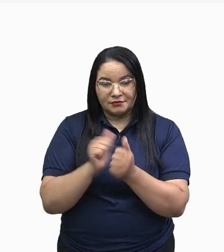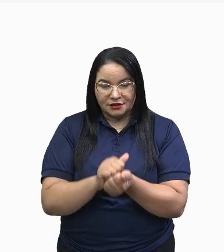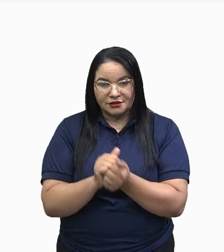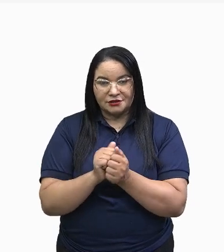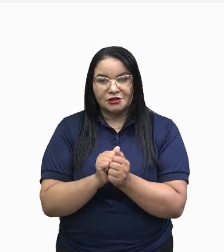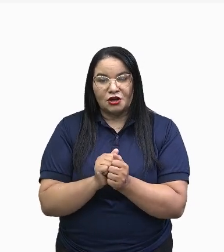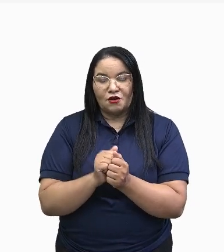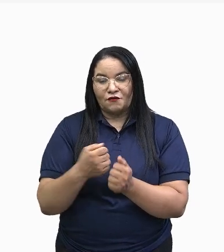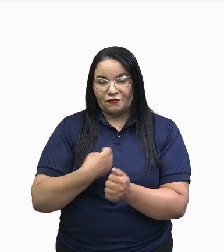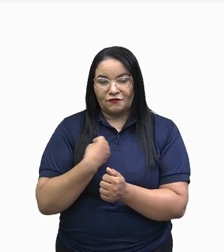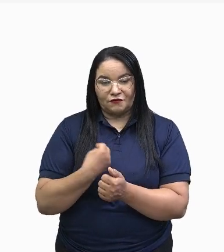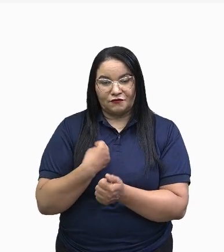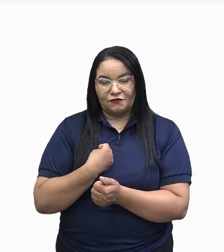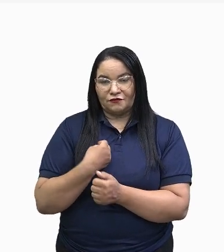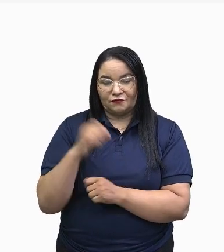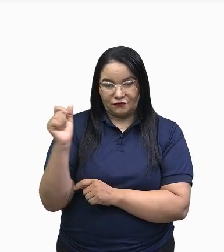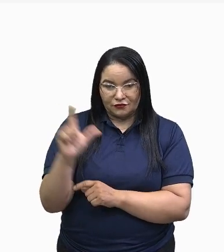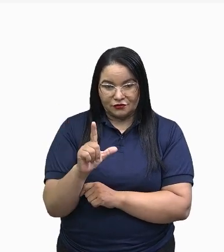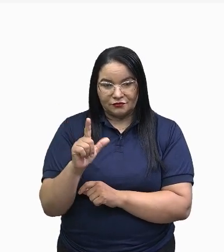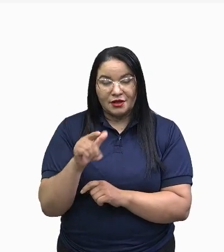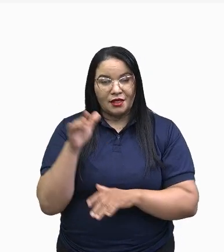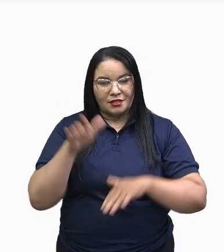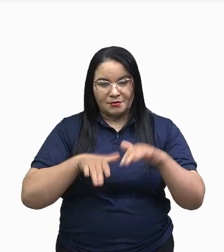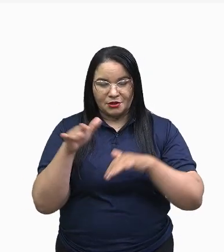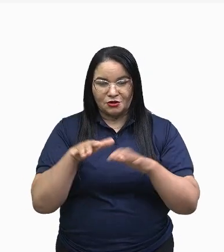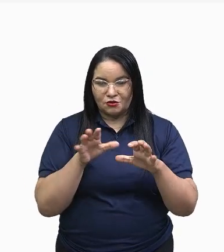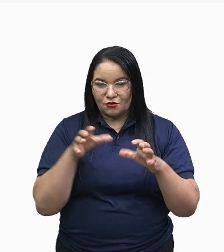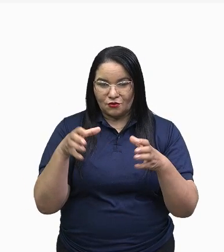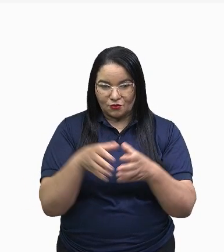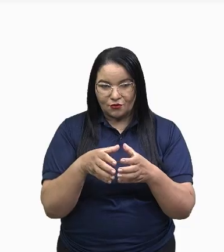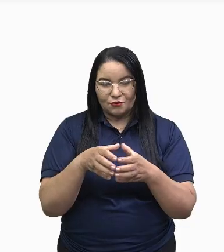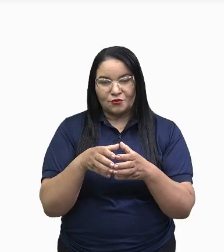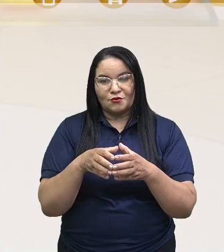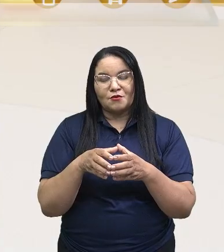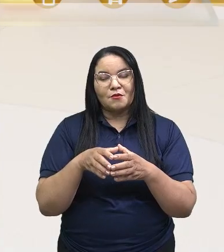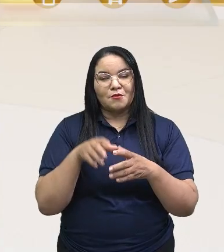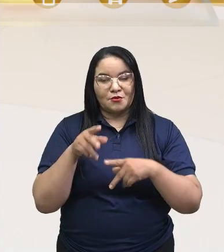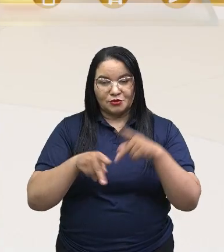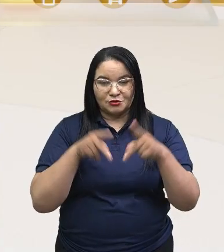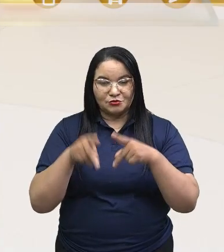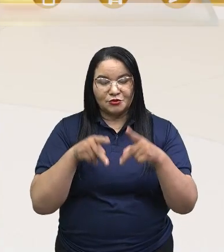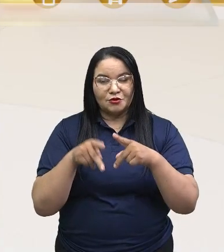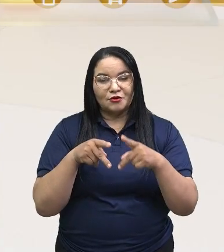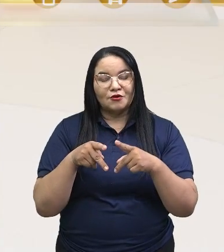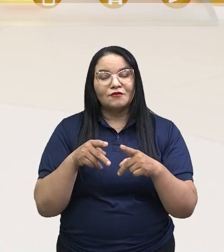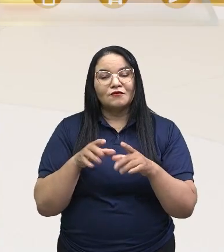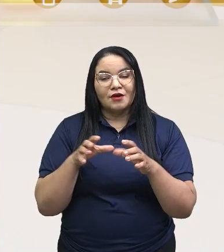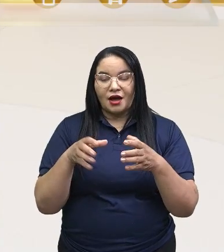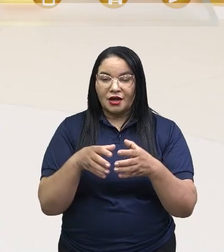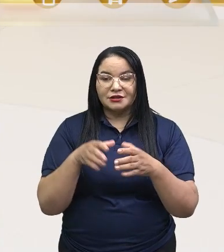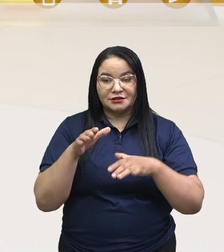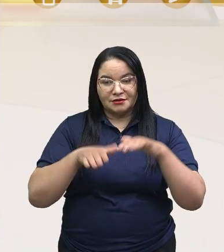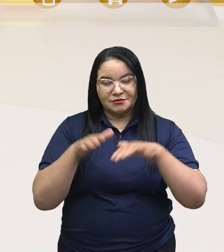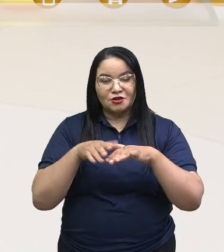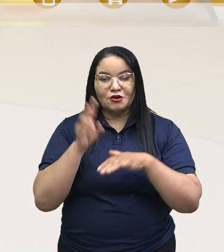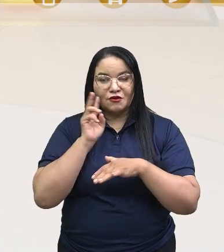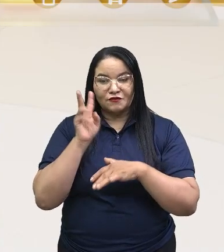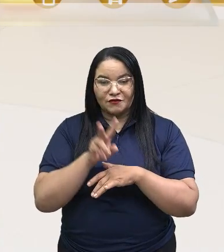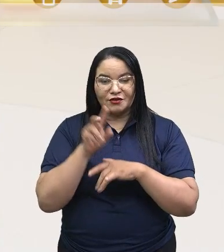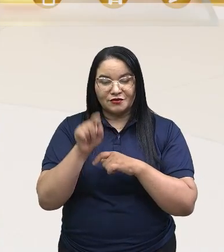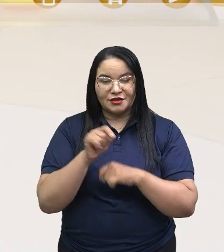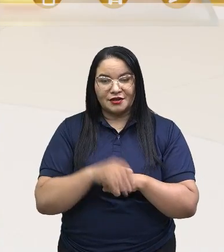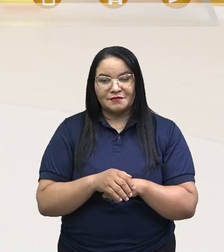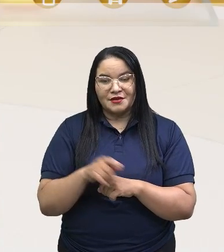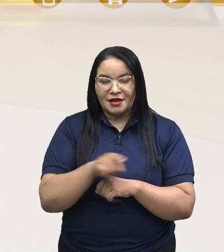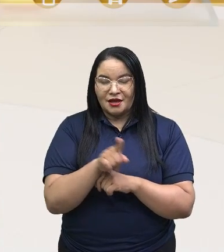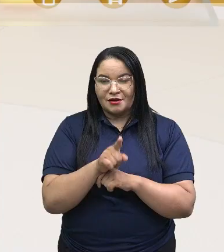exposição solar. Então, dependendo aí da etnia, né, do povo que a gente vai estar falando, a gente vai observar, né, uma